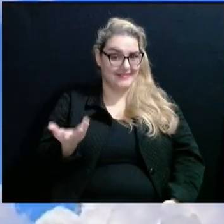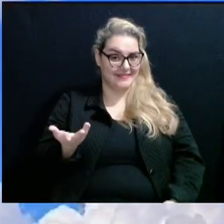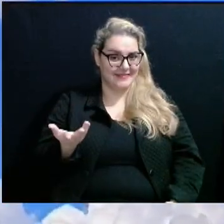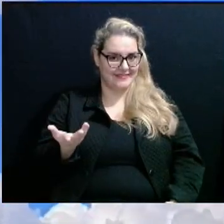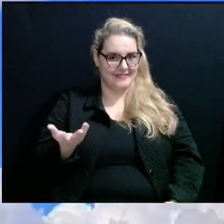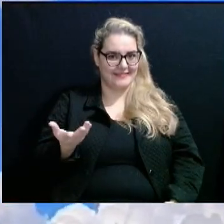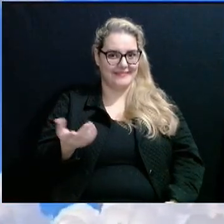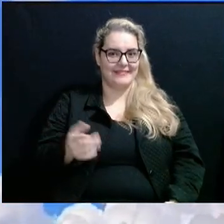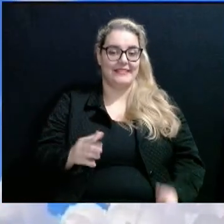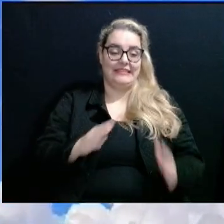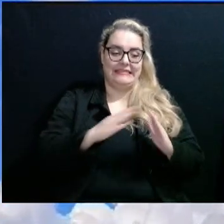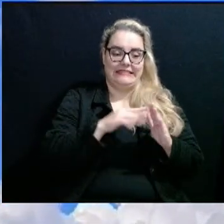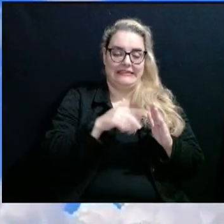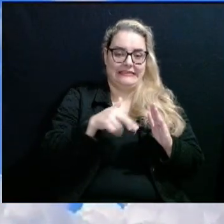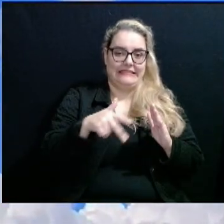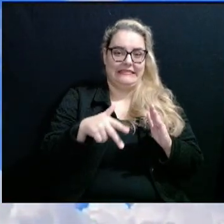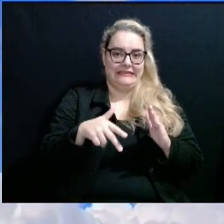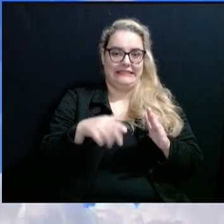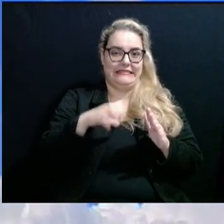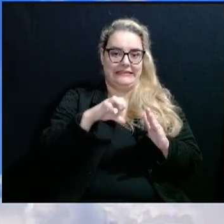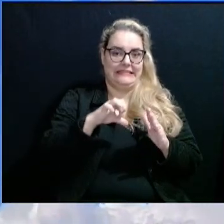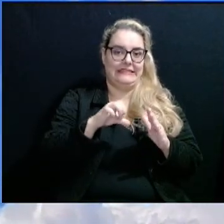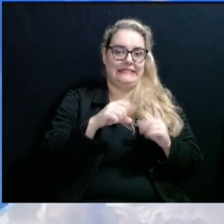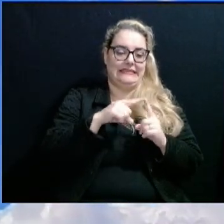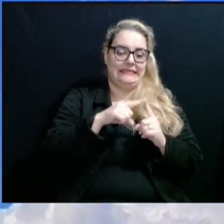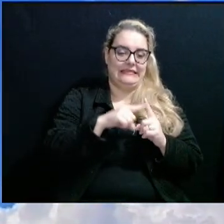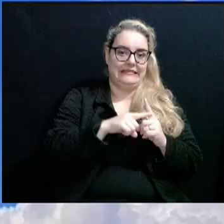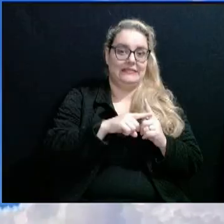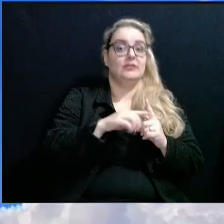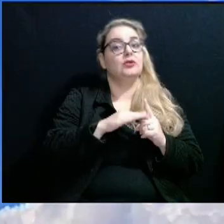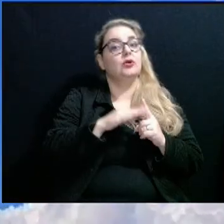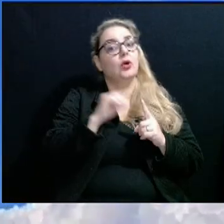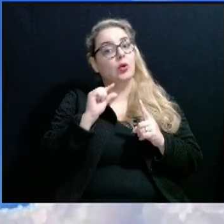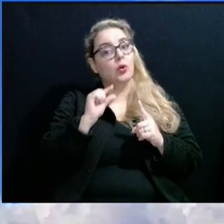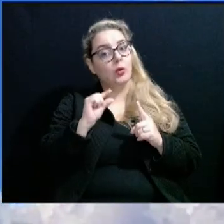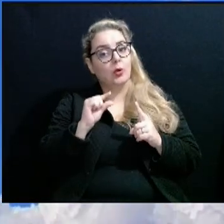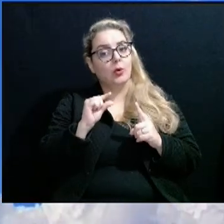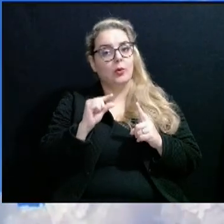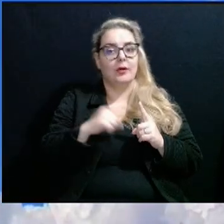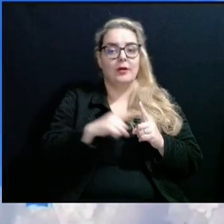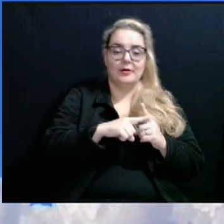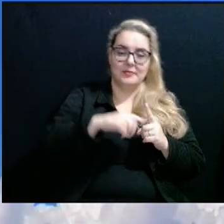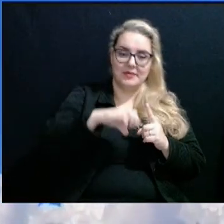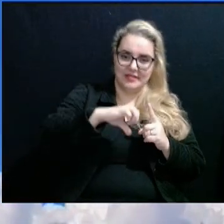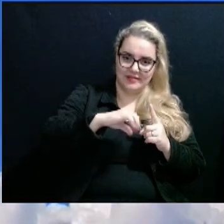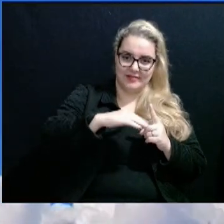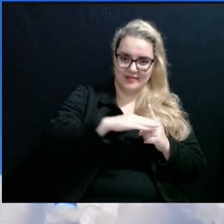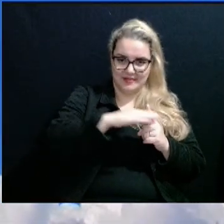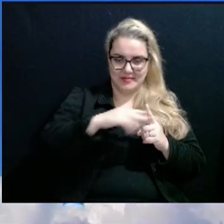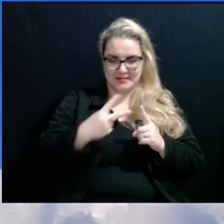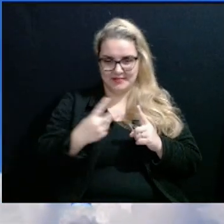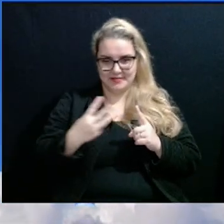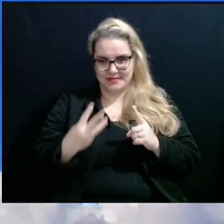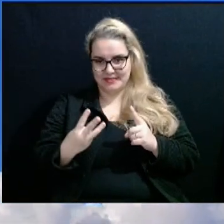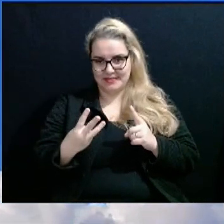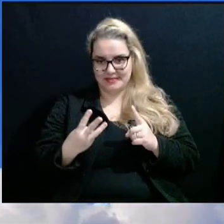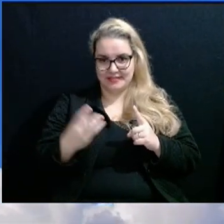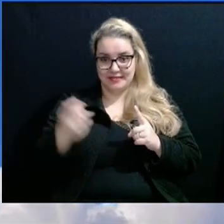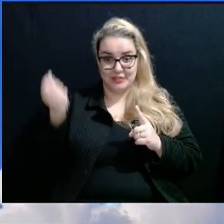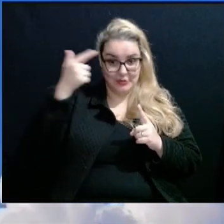né? 9 graus, agora já subiu um pouquinho, a mínima 9, a máxima 23. Dia ensolarado, céu azul